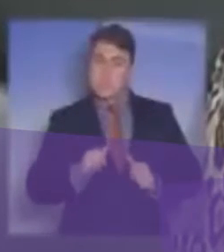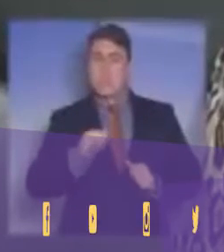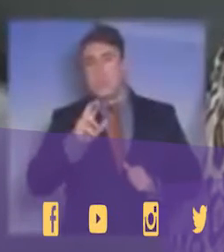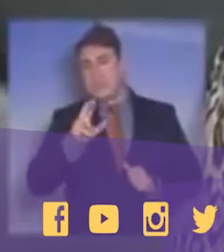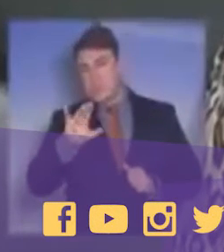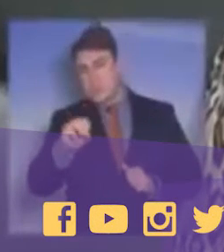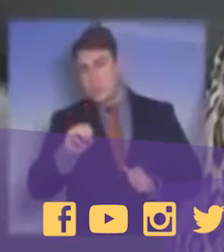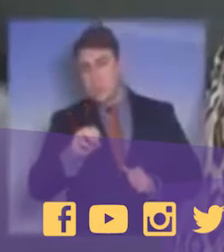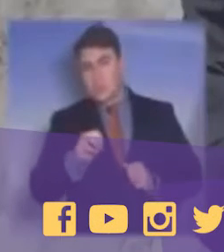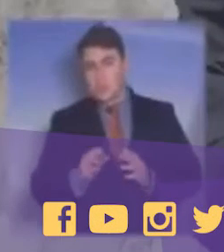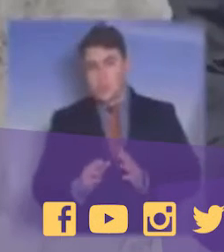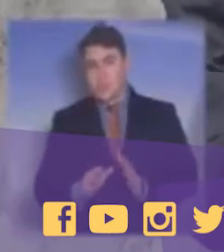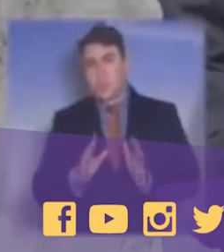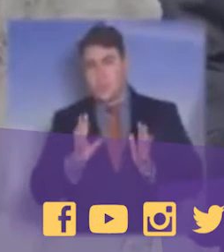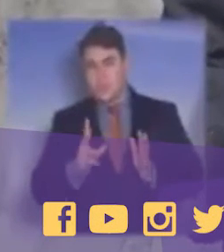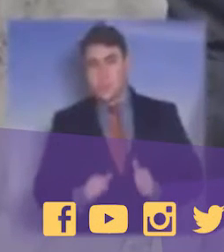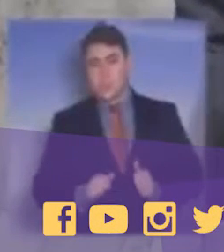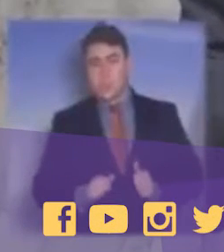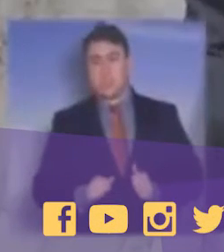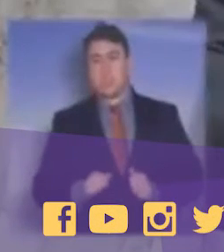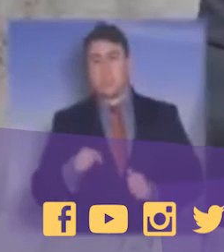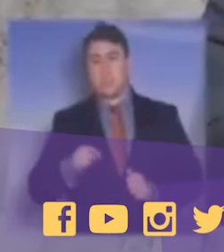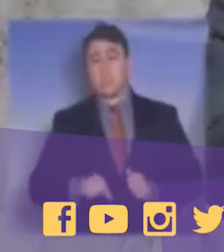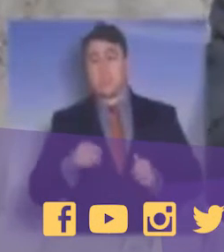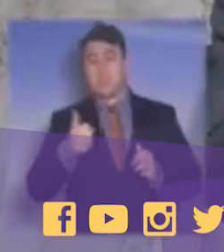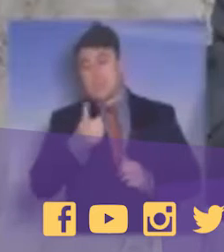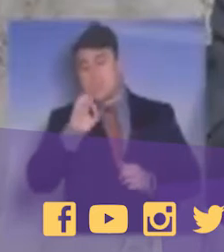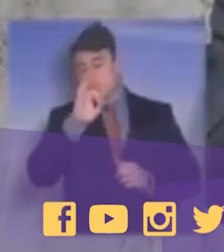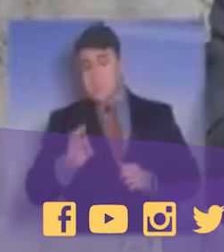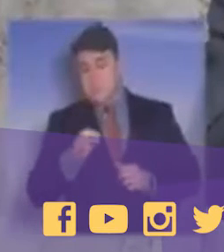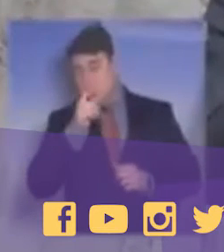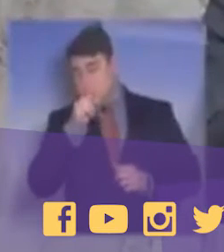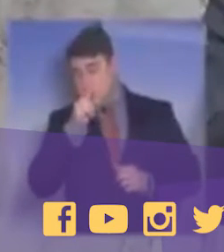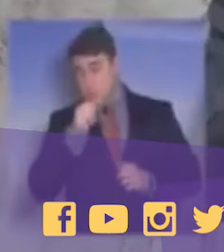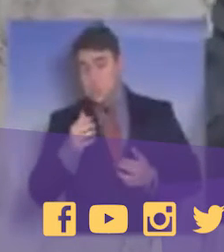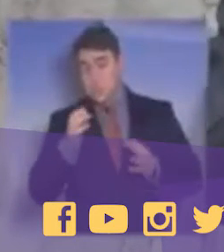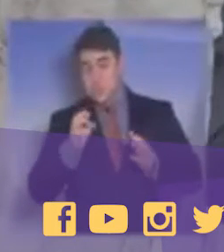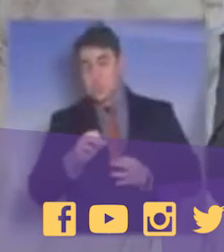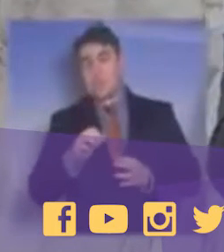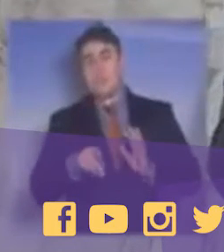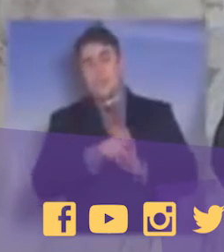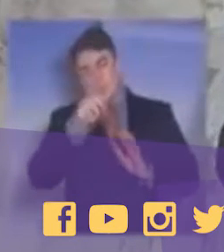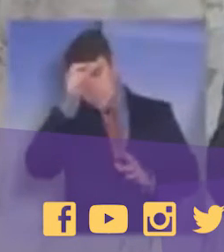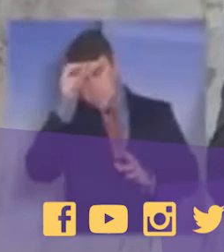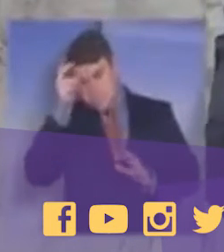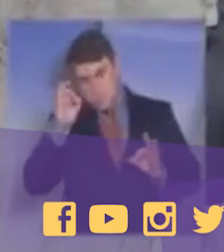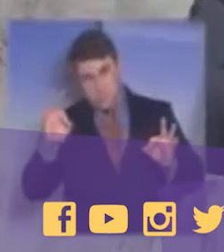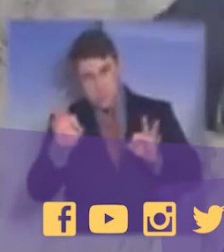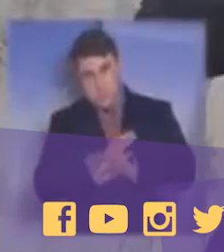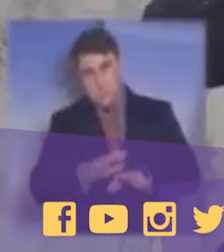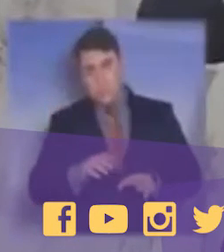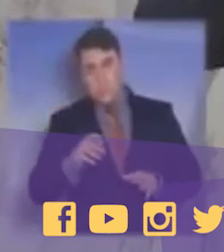o rio da nossa cidade está limpo e que atende 100% assinar com o tratamento de esgoto autarquia municipal que eu queria terminar com isso